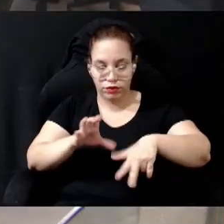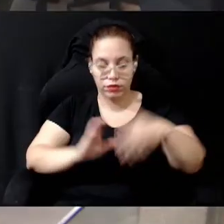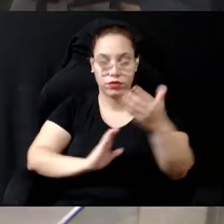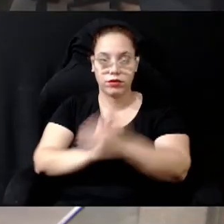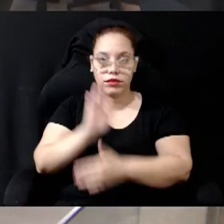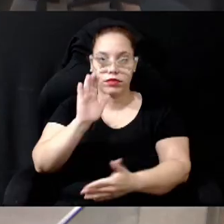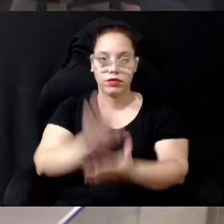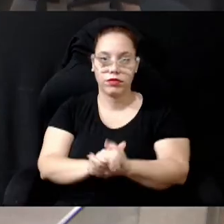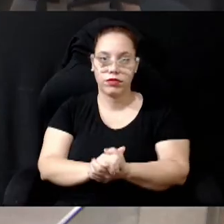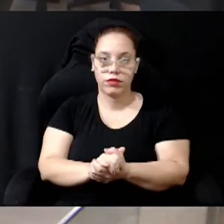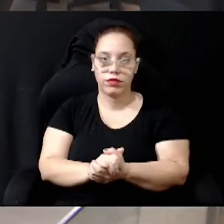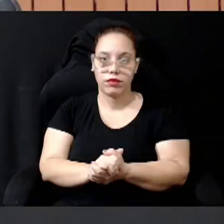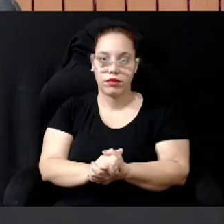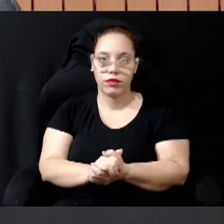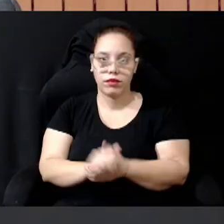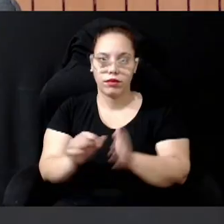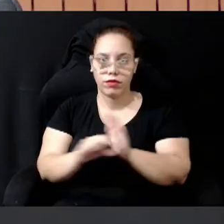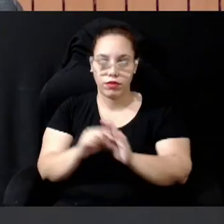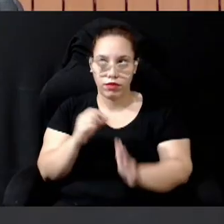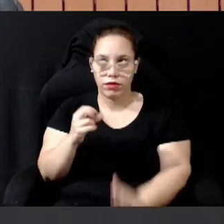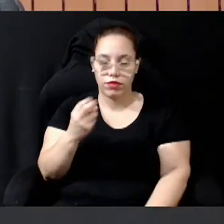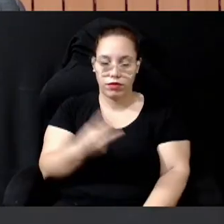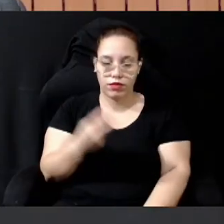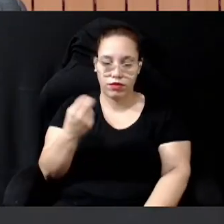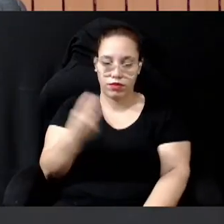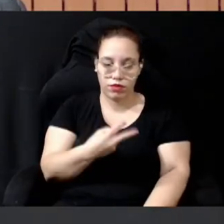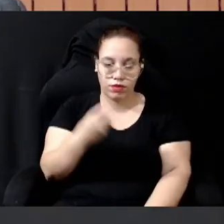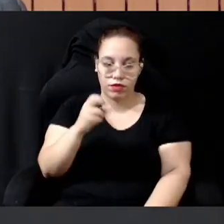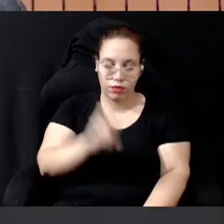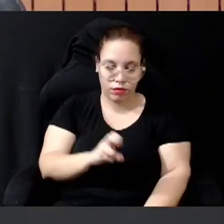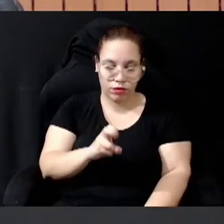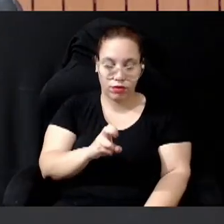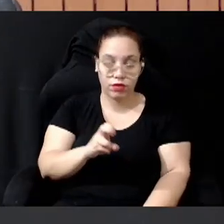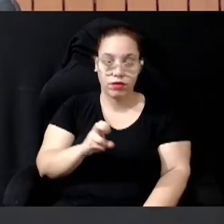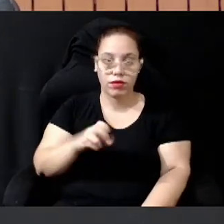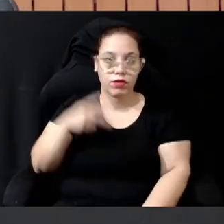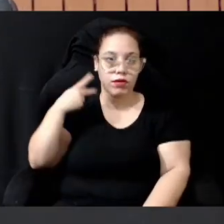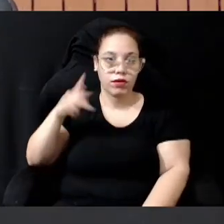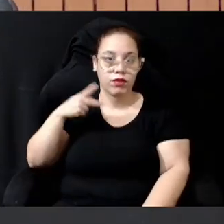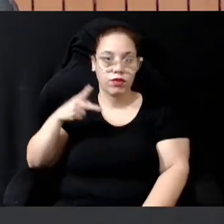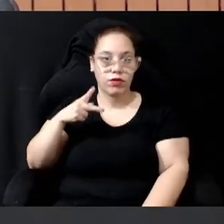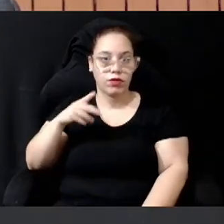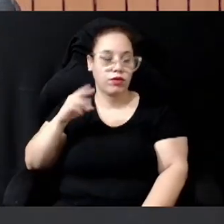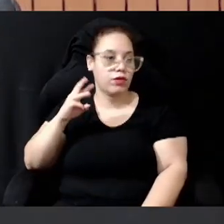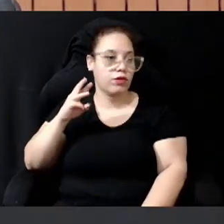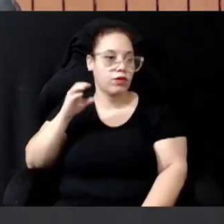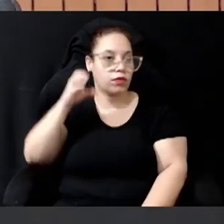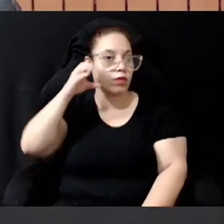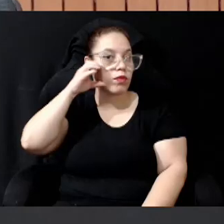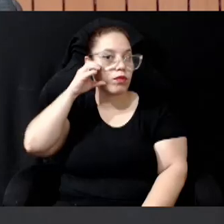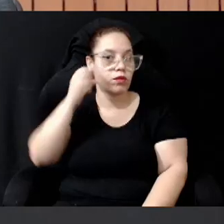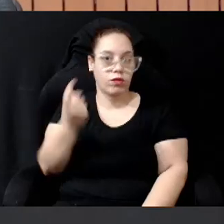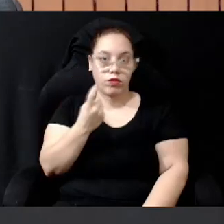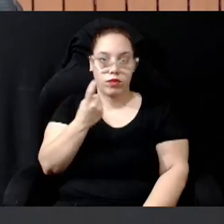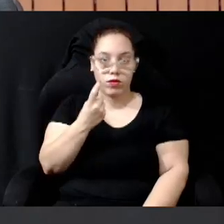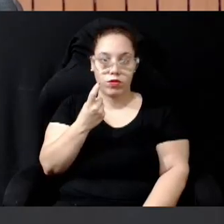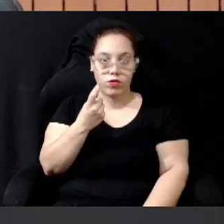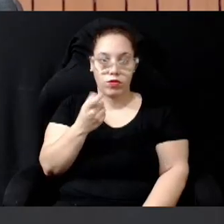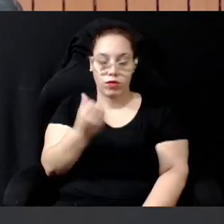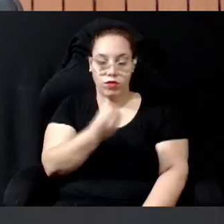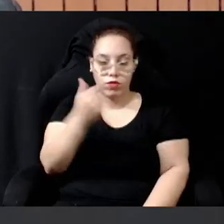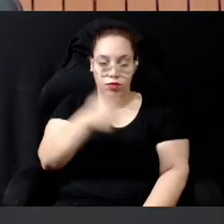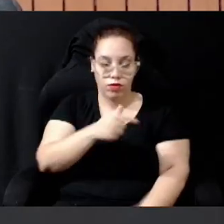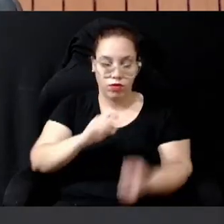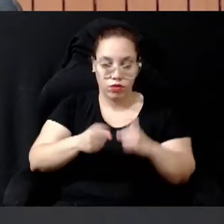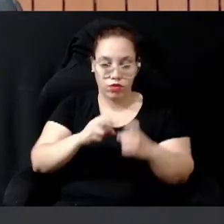Aprovado. Requerimento 2.225 do vereador Luiz Cirilo, que requer a realização da primeira parte da 67ª reunião